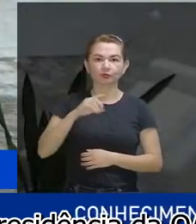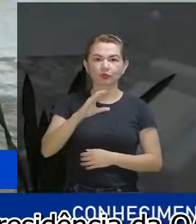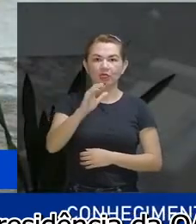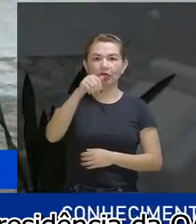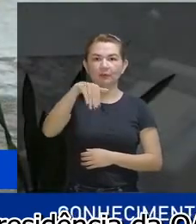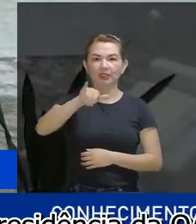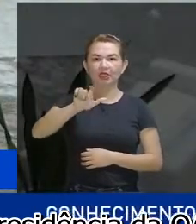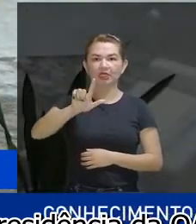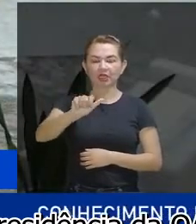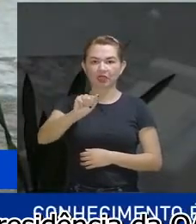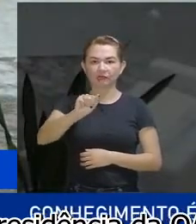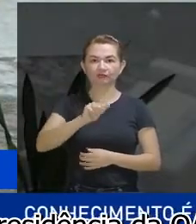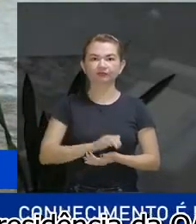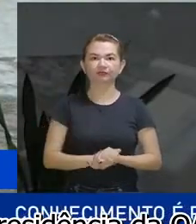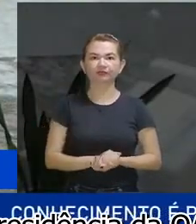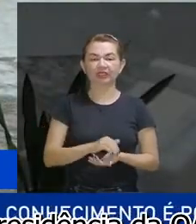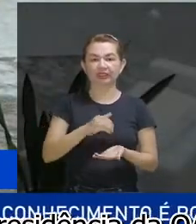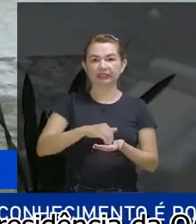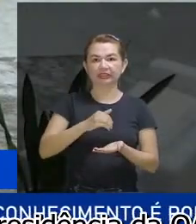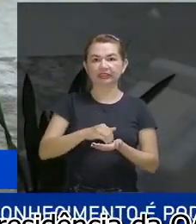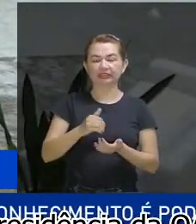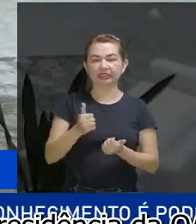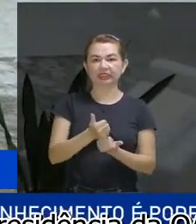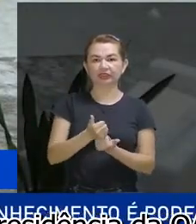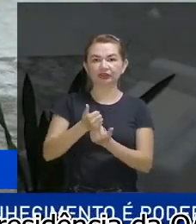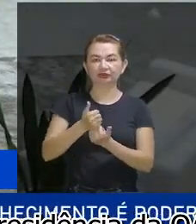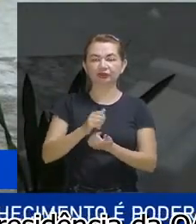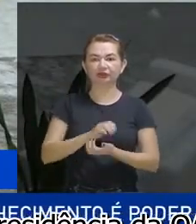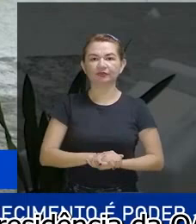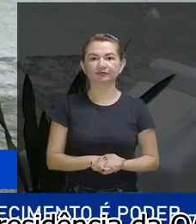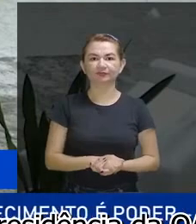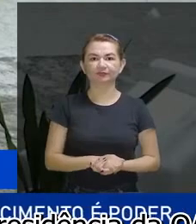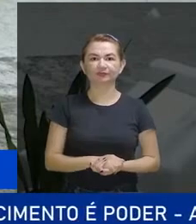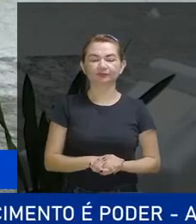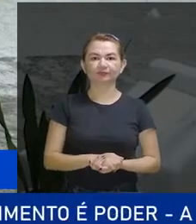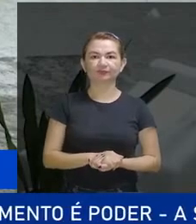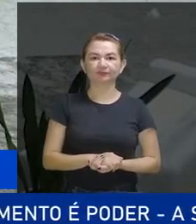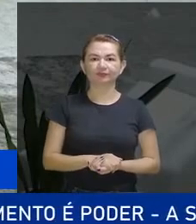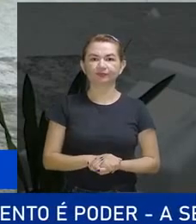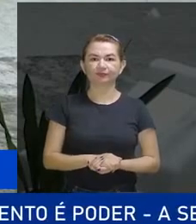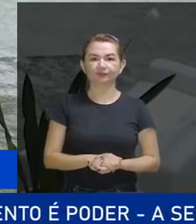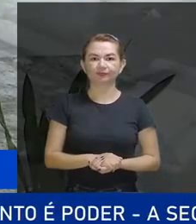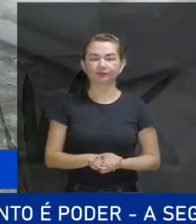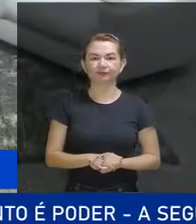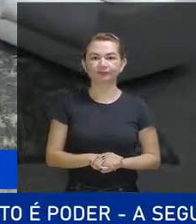secretária adjunta neste ato, representando a presidência da OAB.